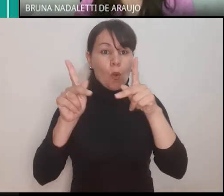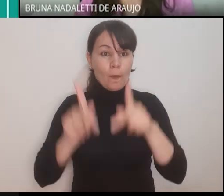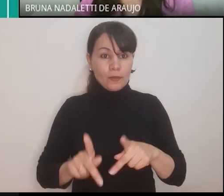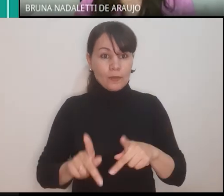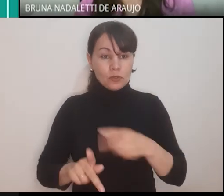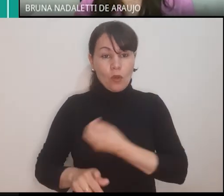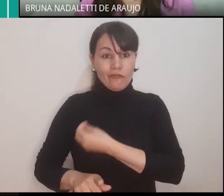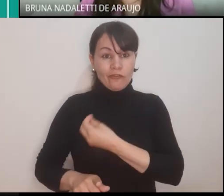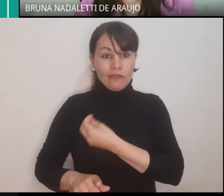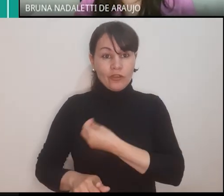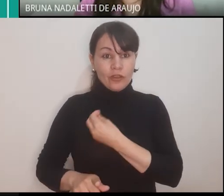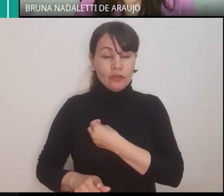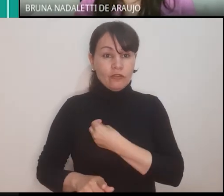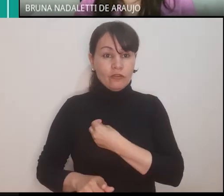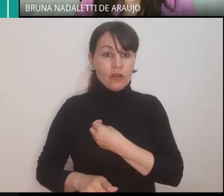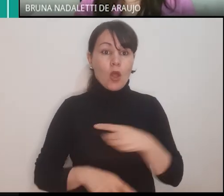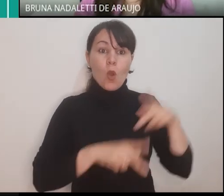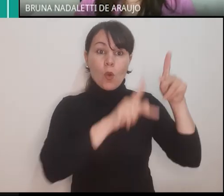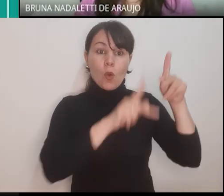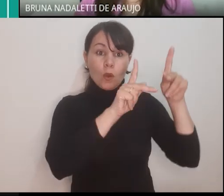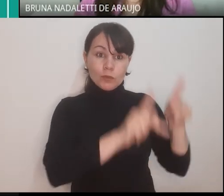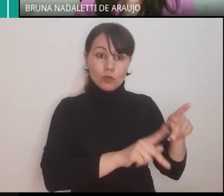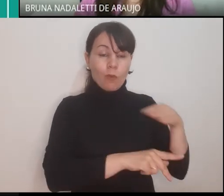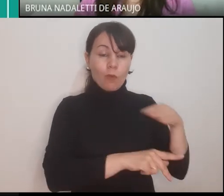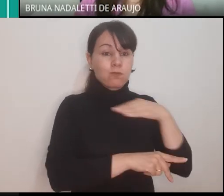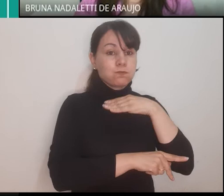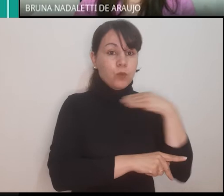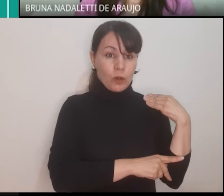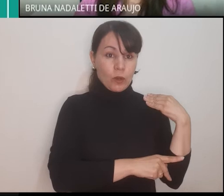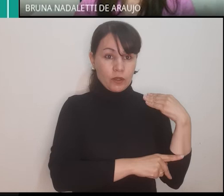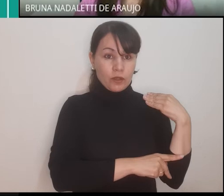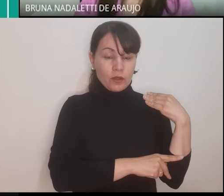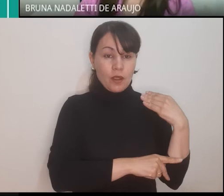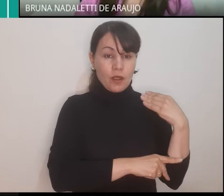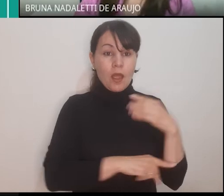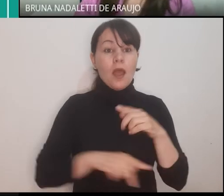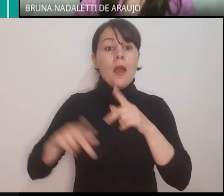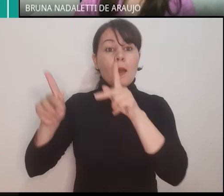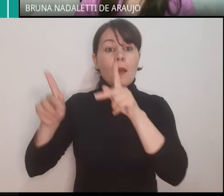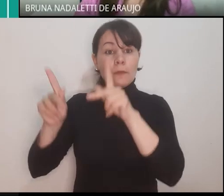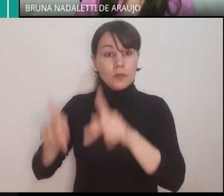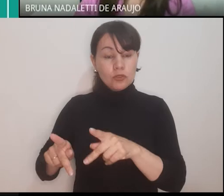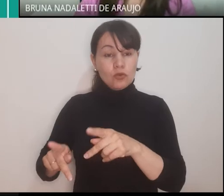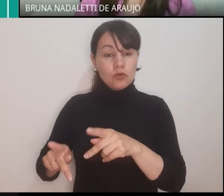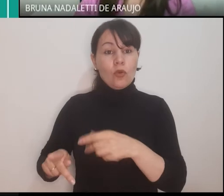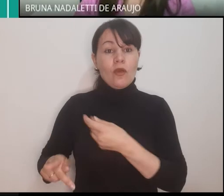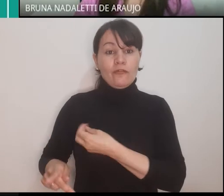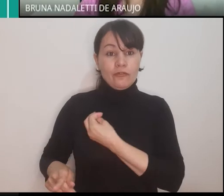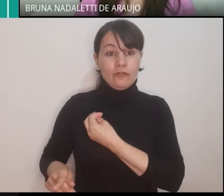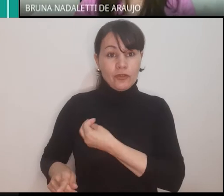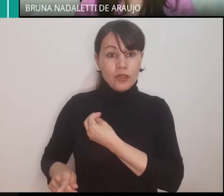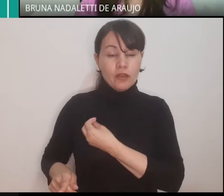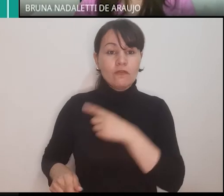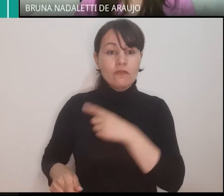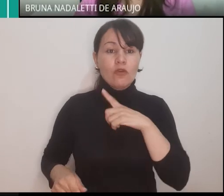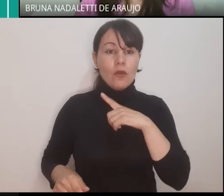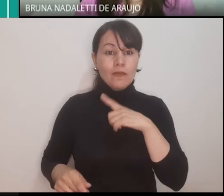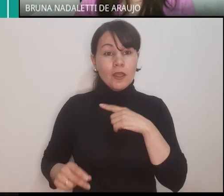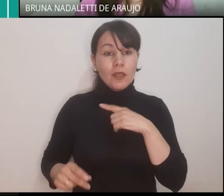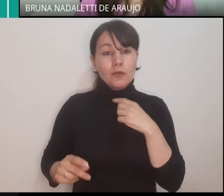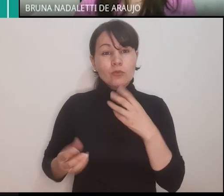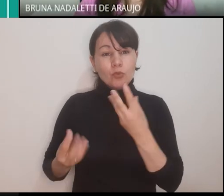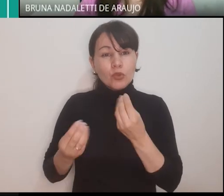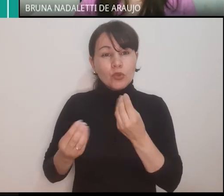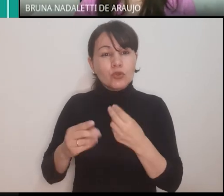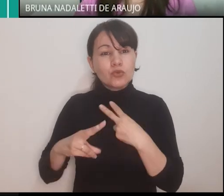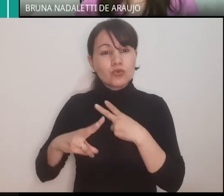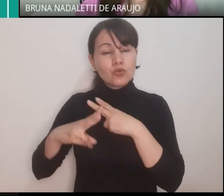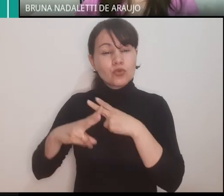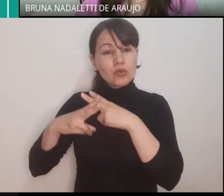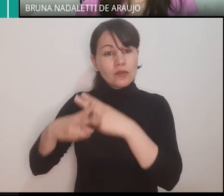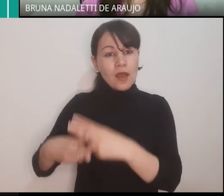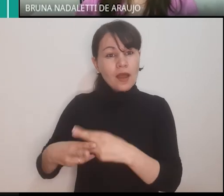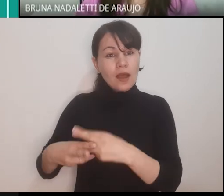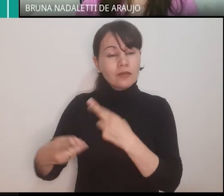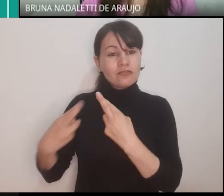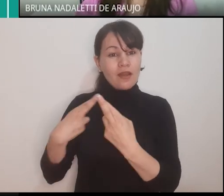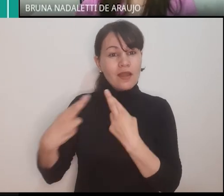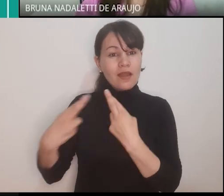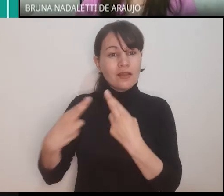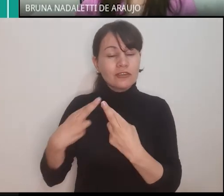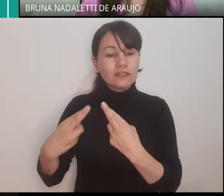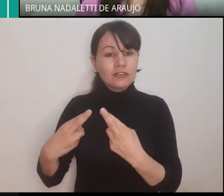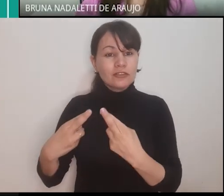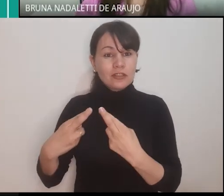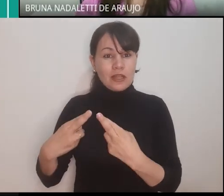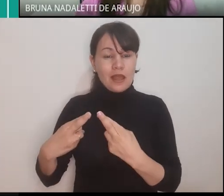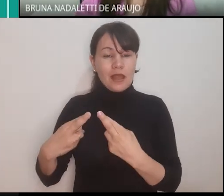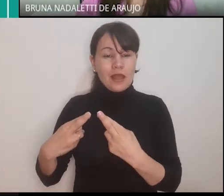ou doador cadáver. Porém, o doador vivo, nós possuímos algumas restrições relacionadas ao grau